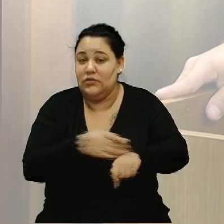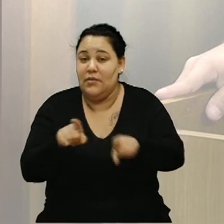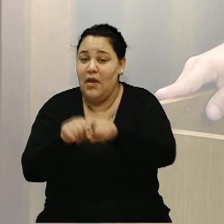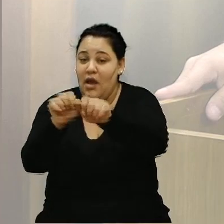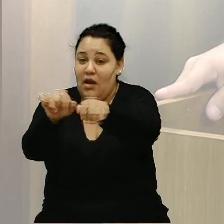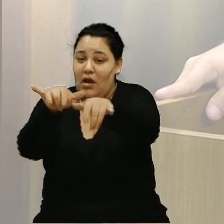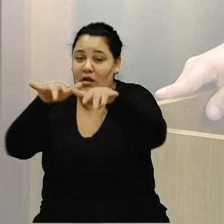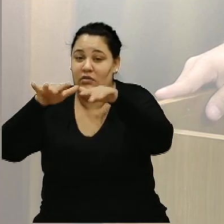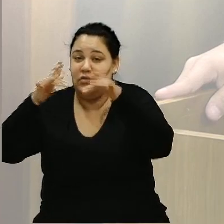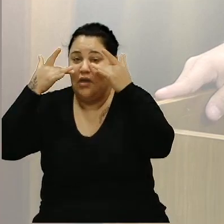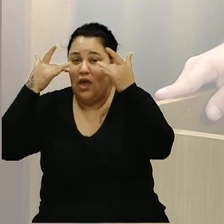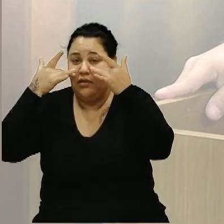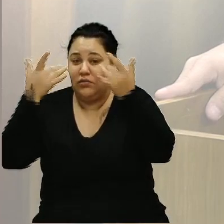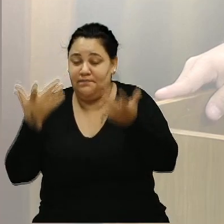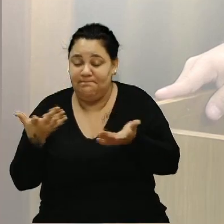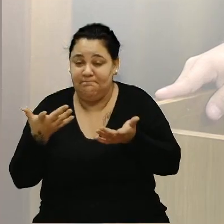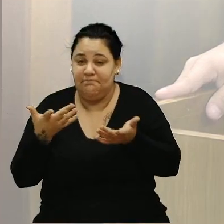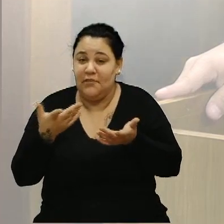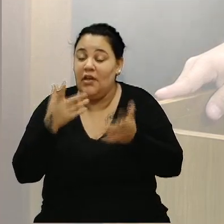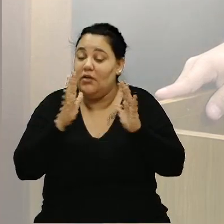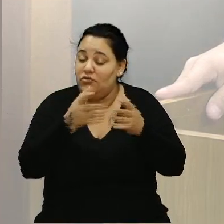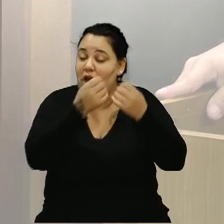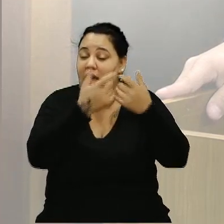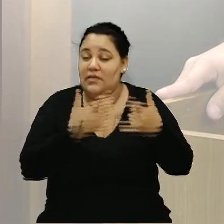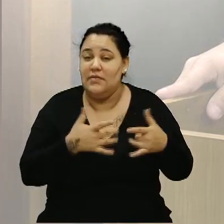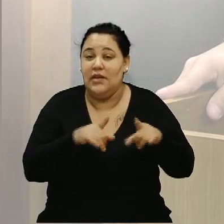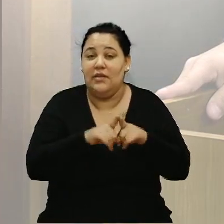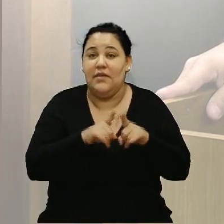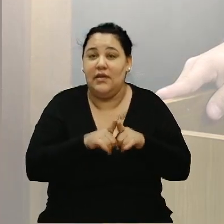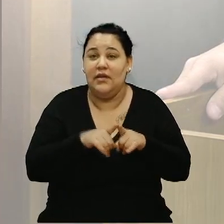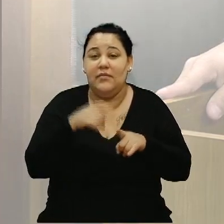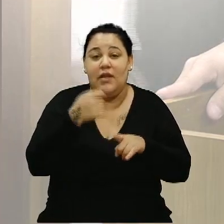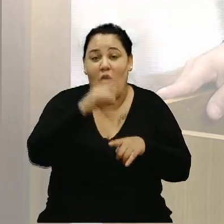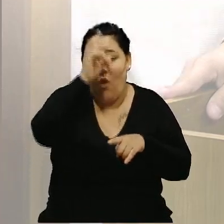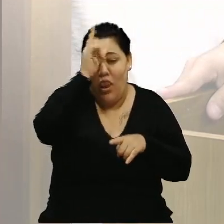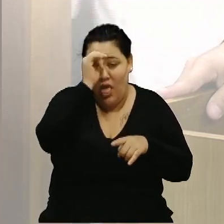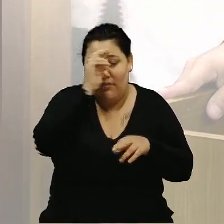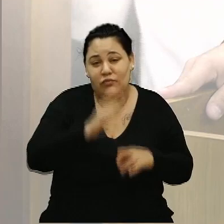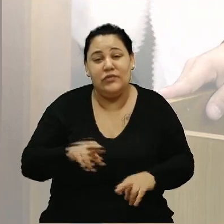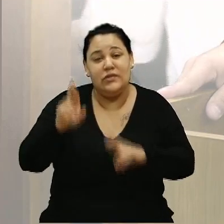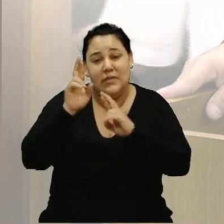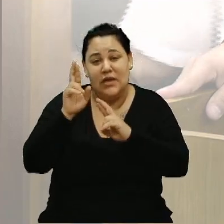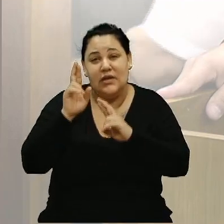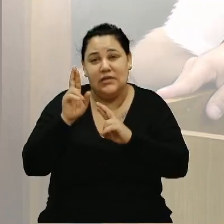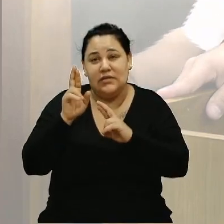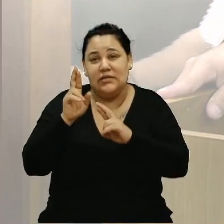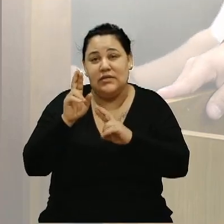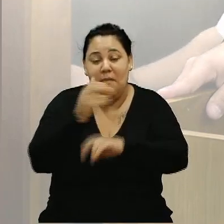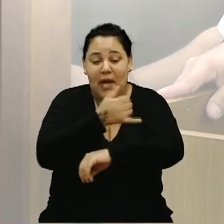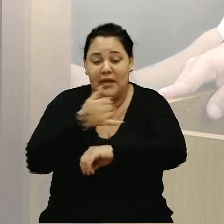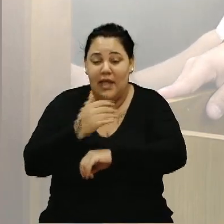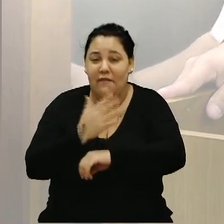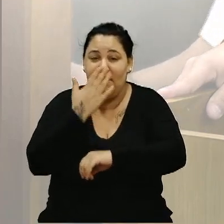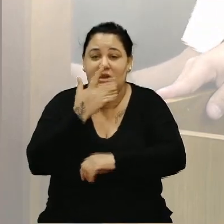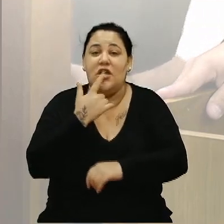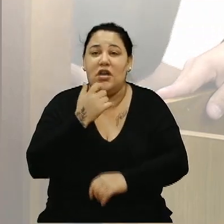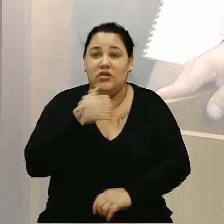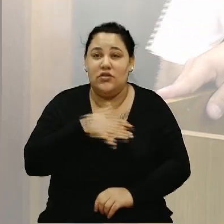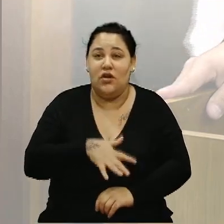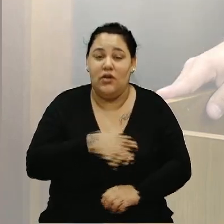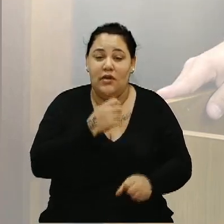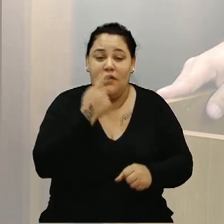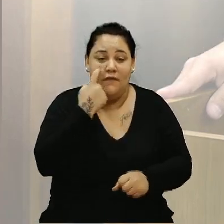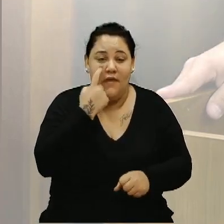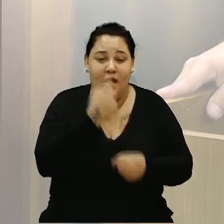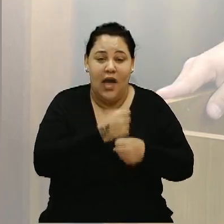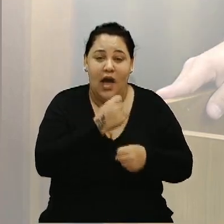auditório. E eu já disse isso aqui, dá um suspiro de esperança passar na frente do Cristóvão agora e ver aquela obra